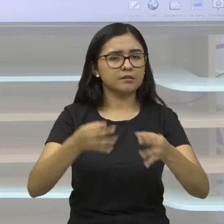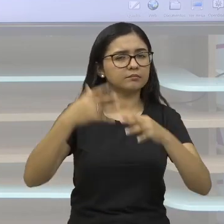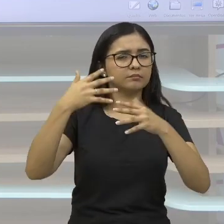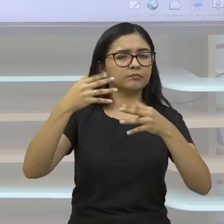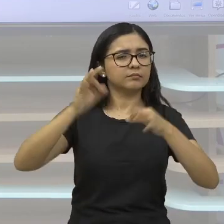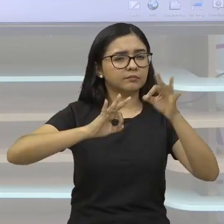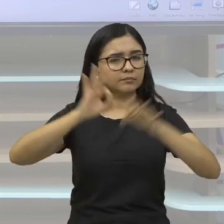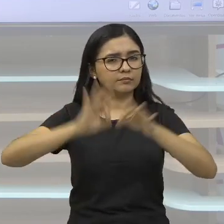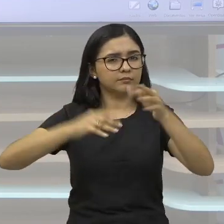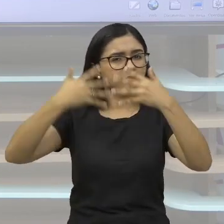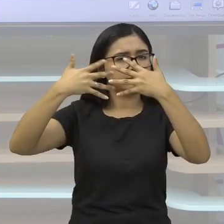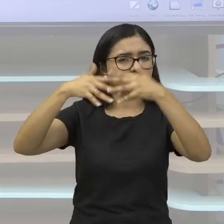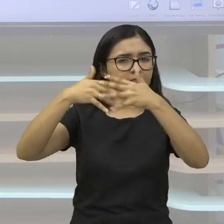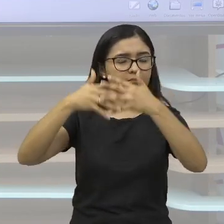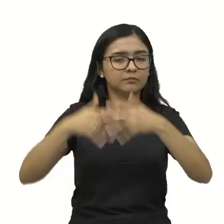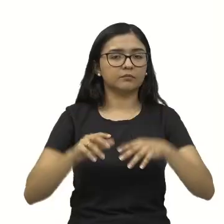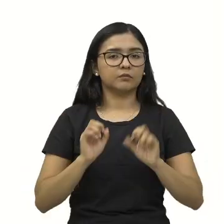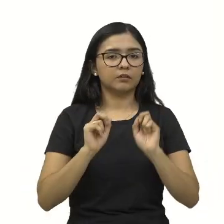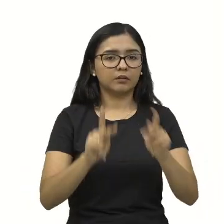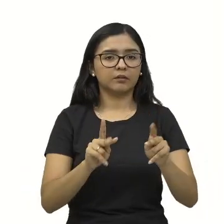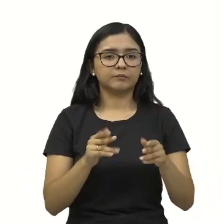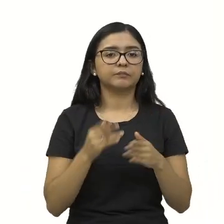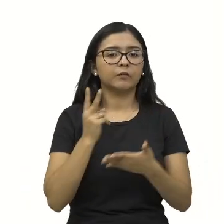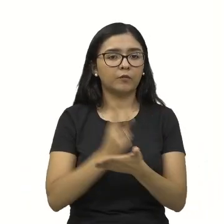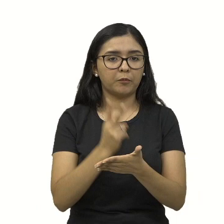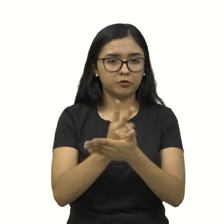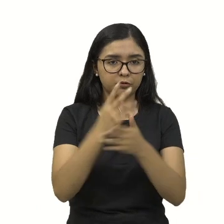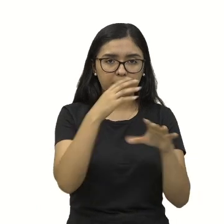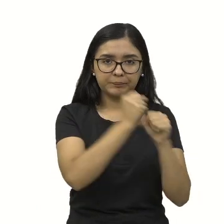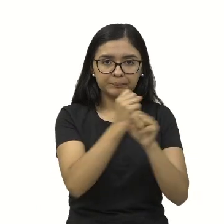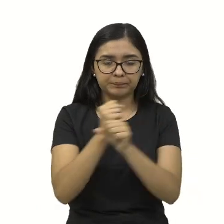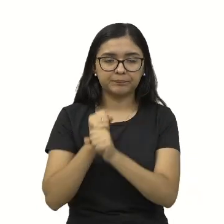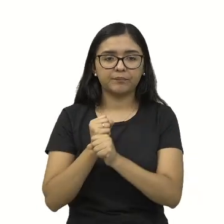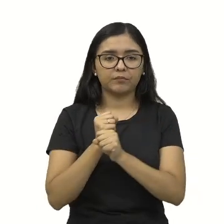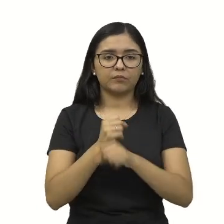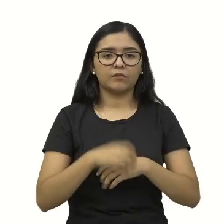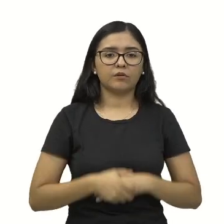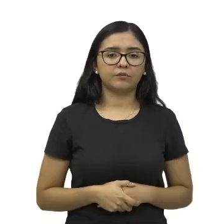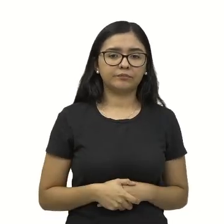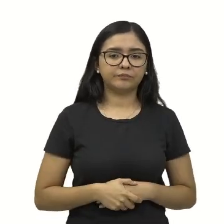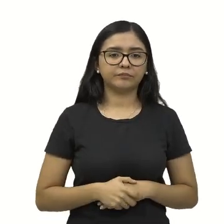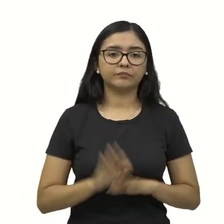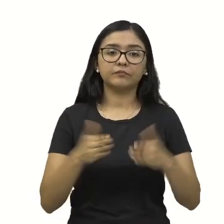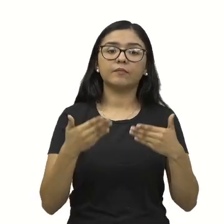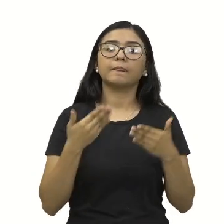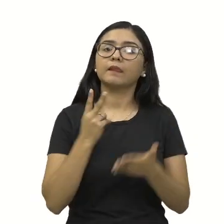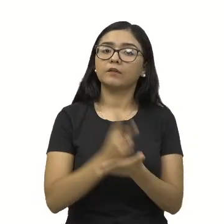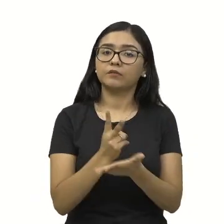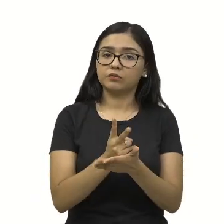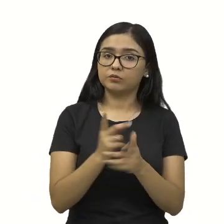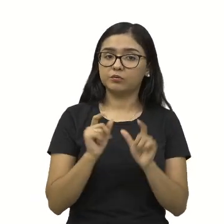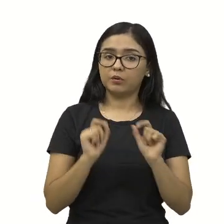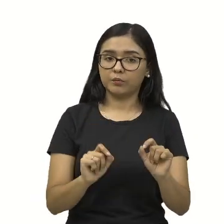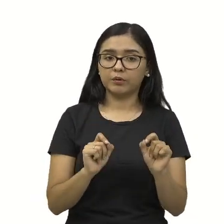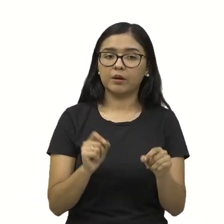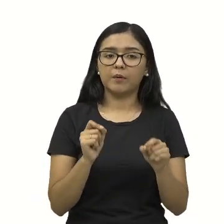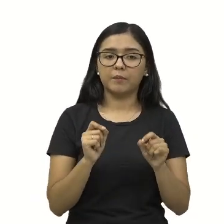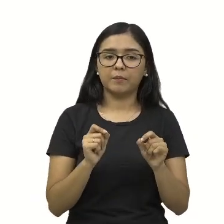tá? Do que a gente está fazendo. Bacana? Vamos lá continuar então. Então vou começar fazendo aqui